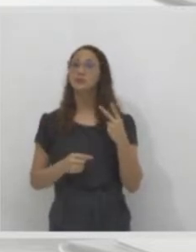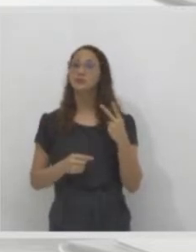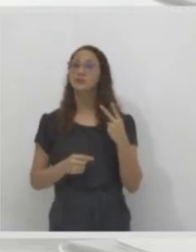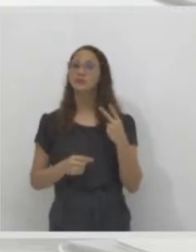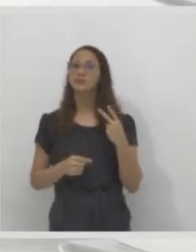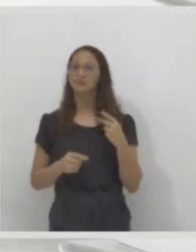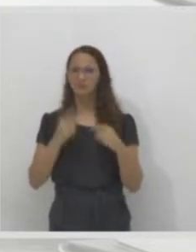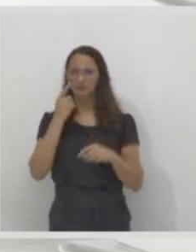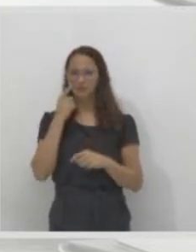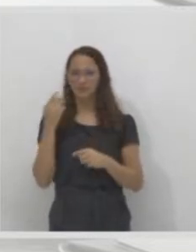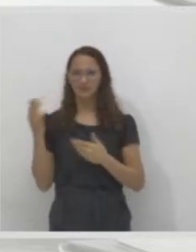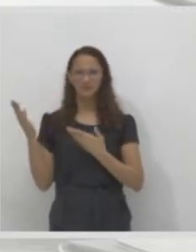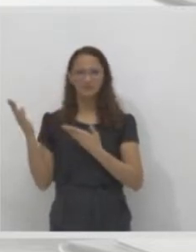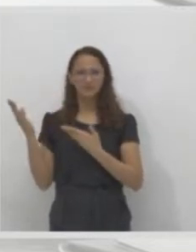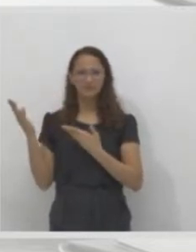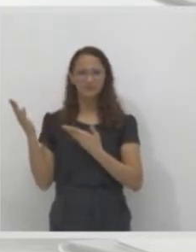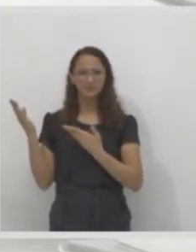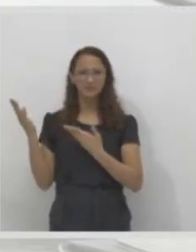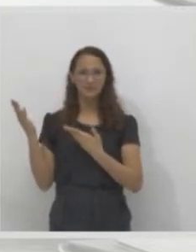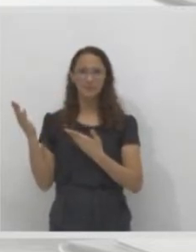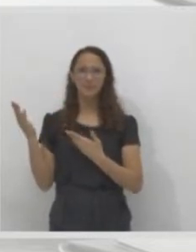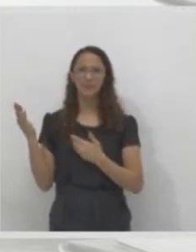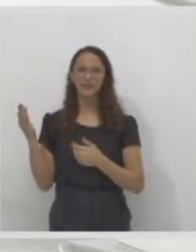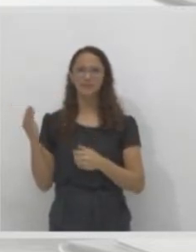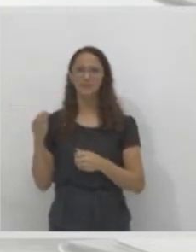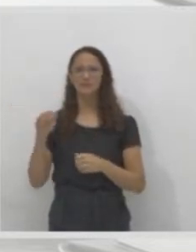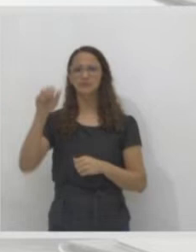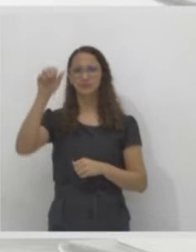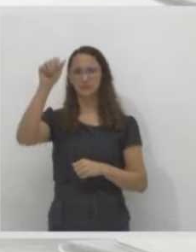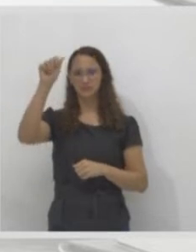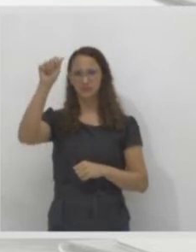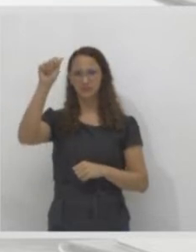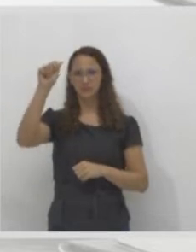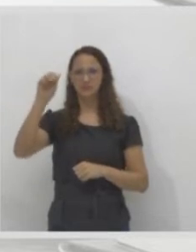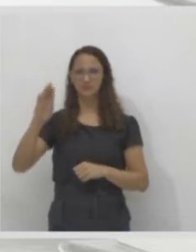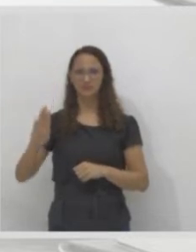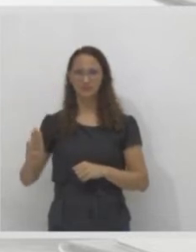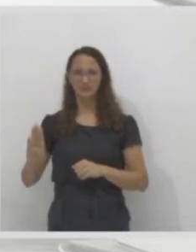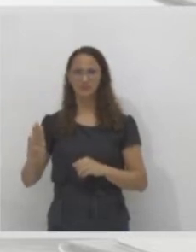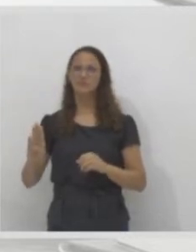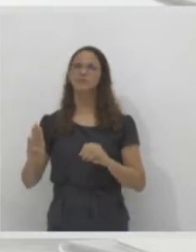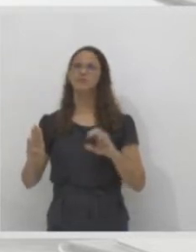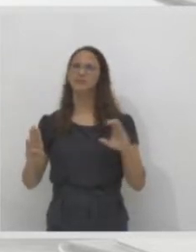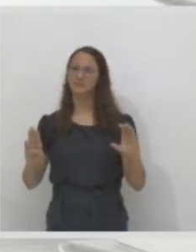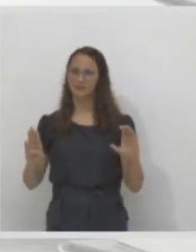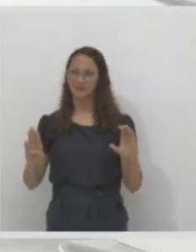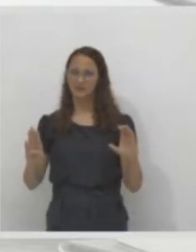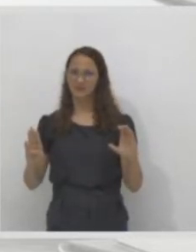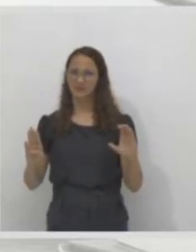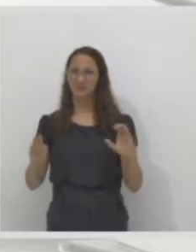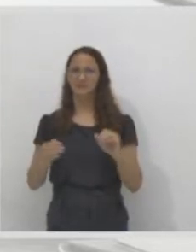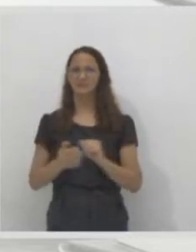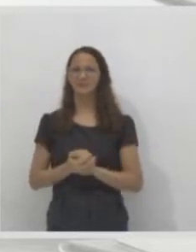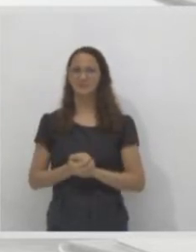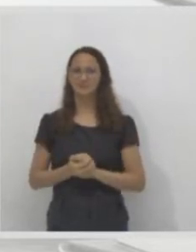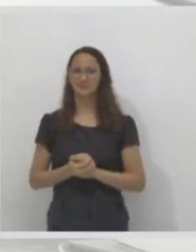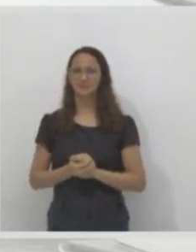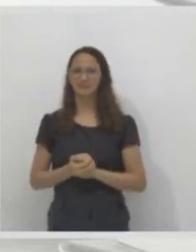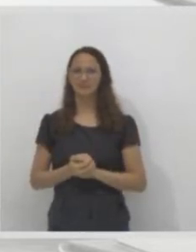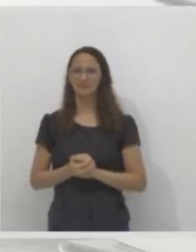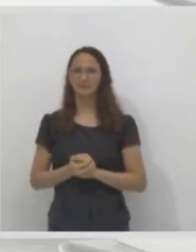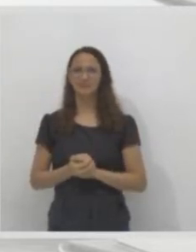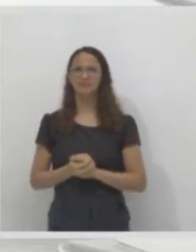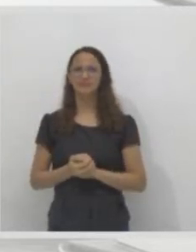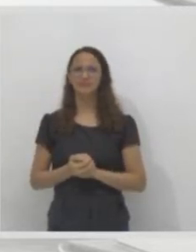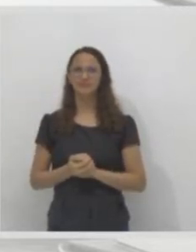observem aqui os segmentos ABC, os vértices do segmento AB, BC e CA.